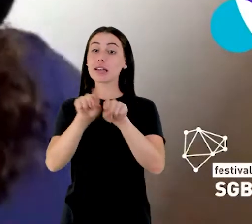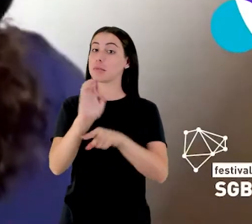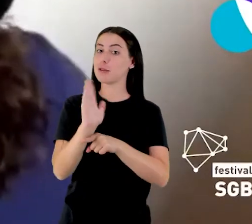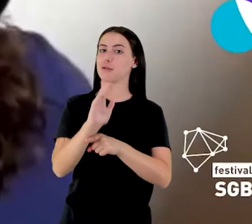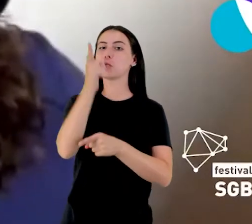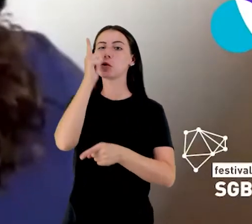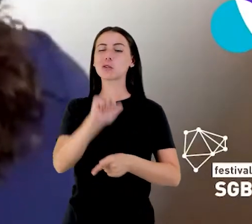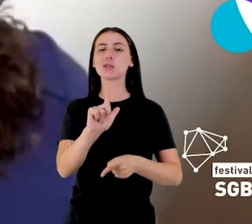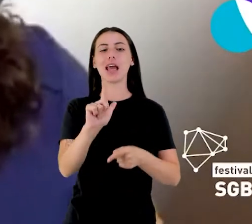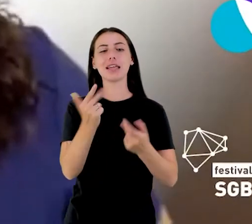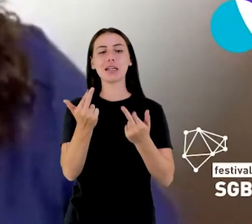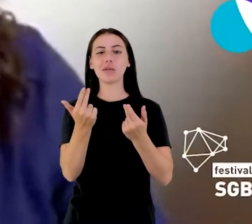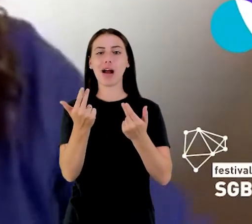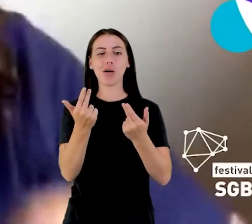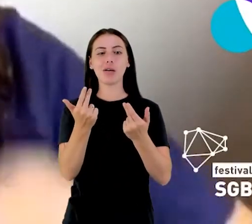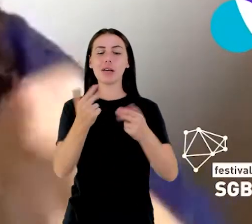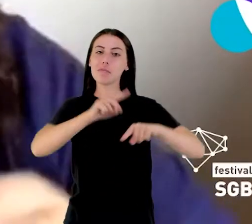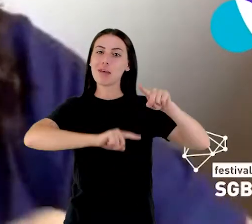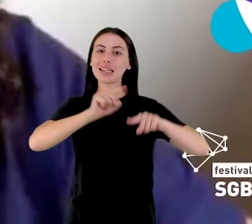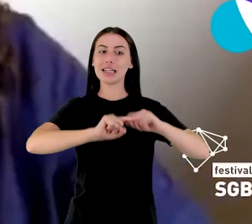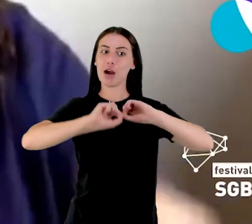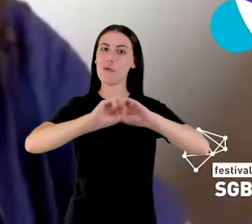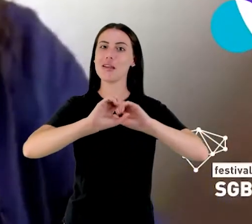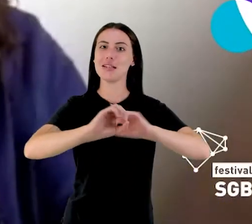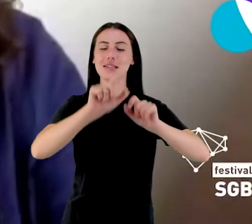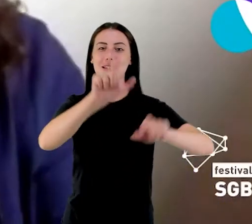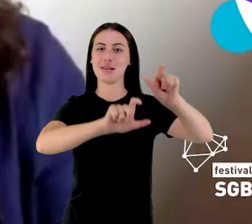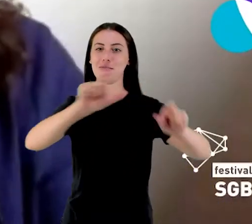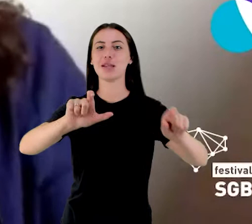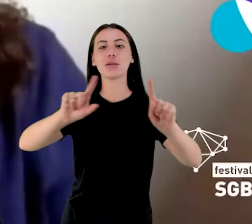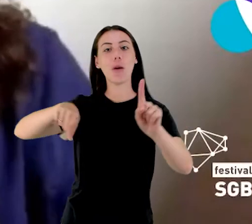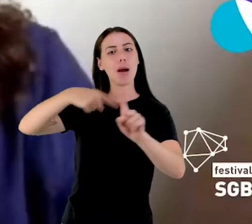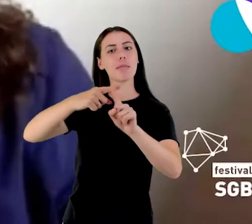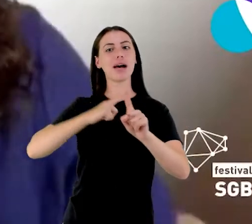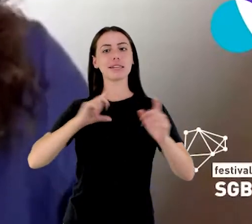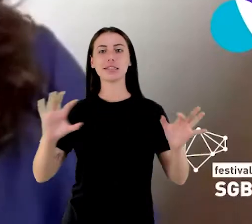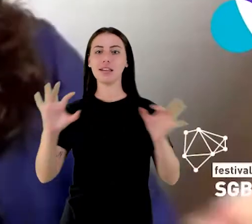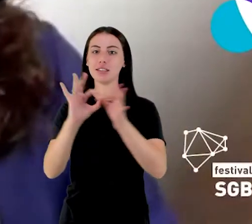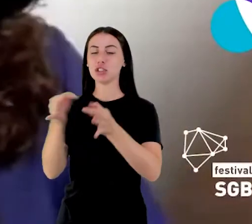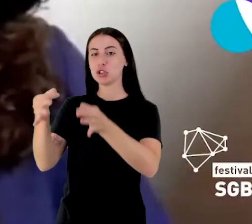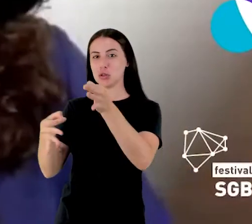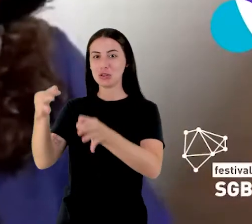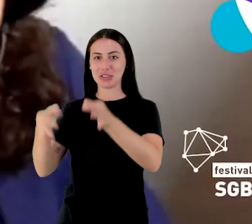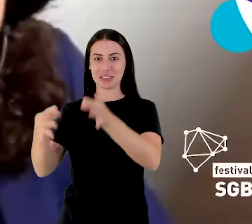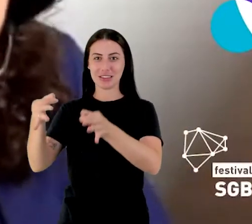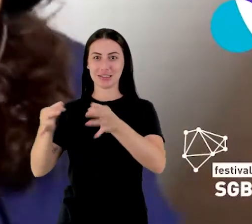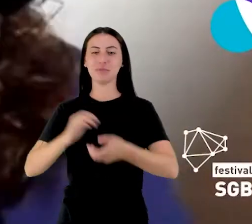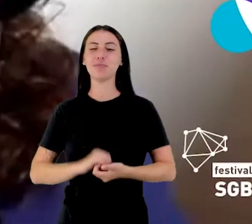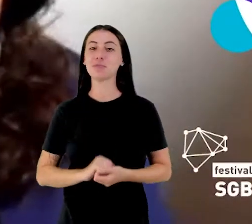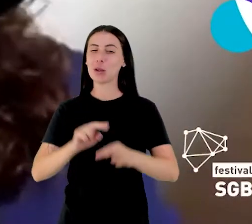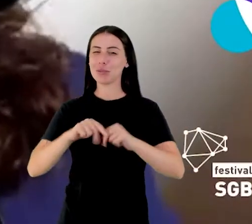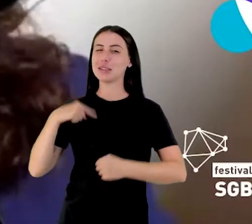para os realizadores pensar, além do que está sendo posto de distribuição, qual é a vocação e quais são as